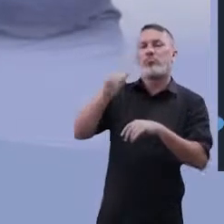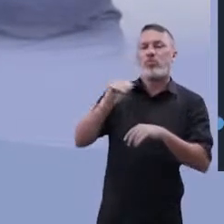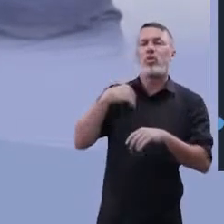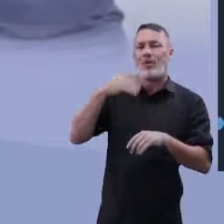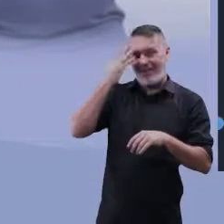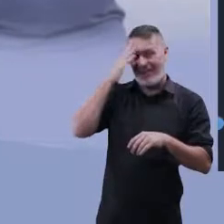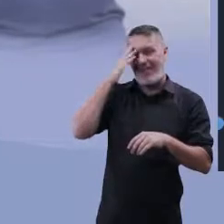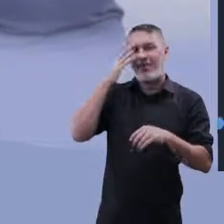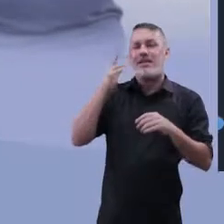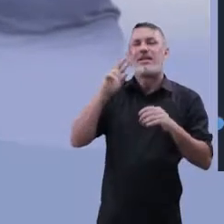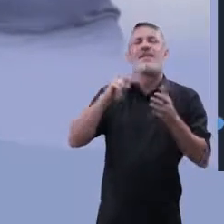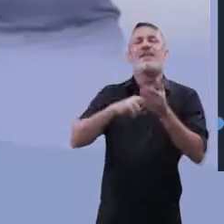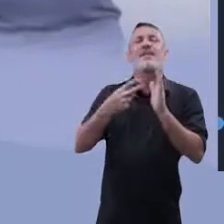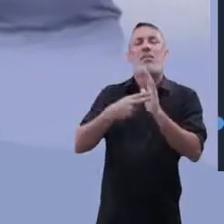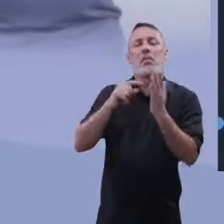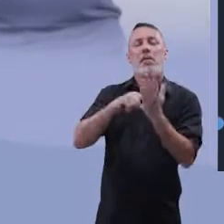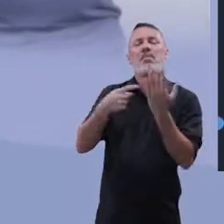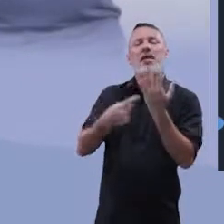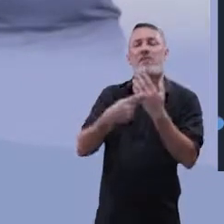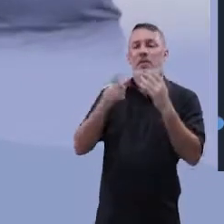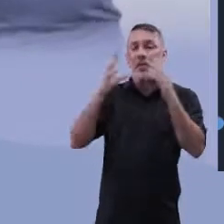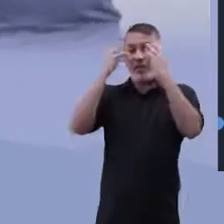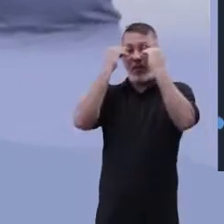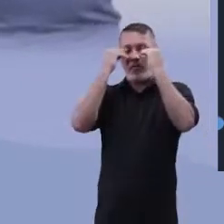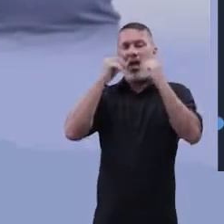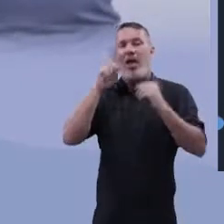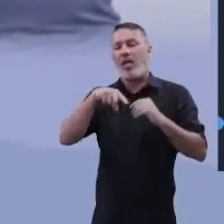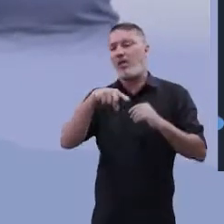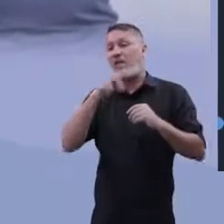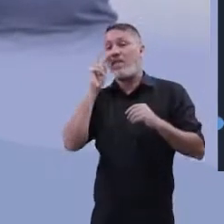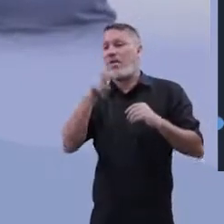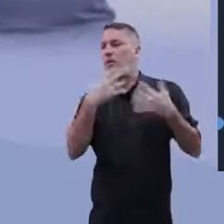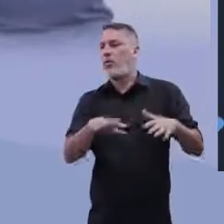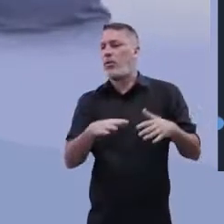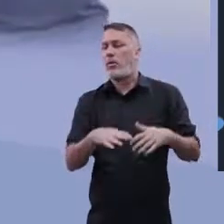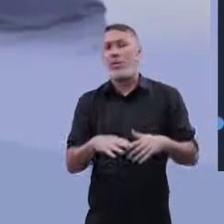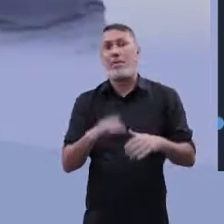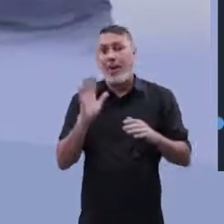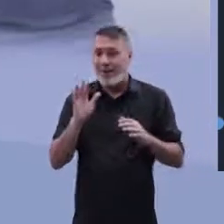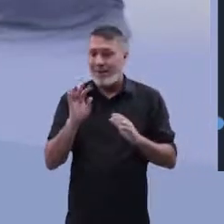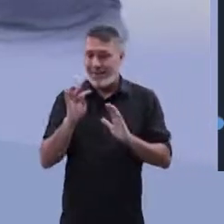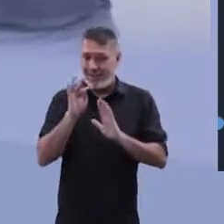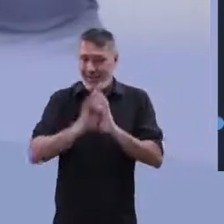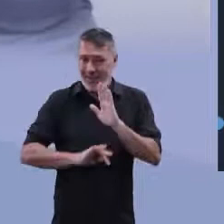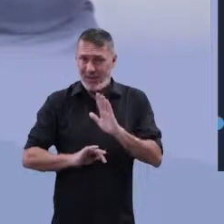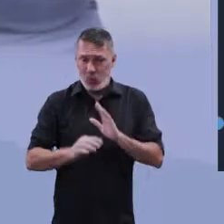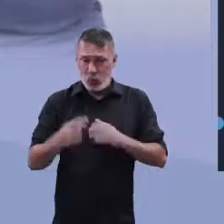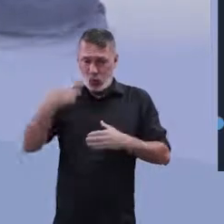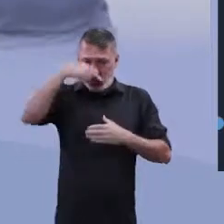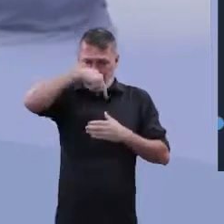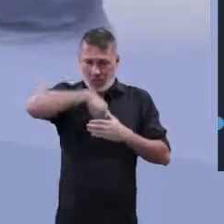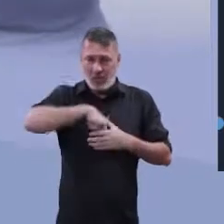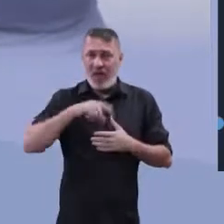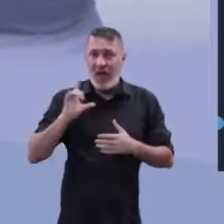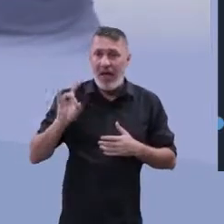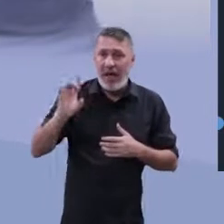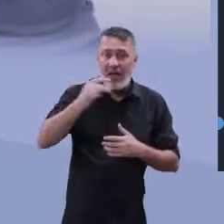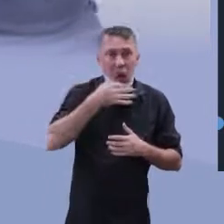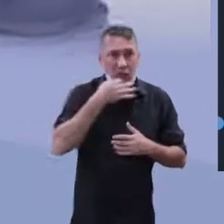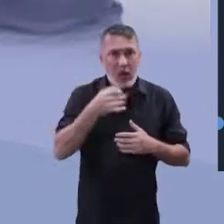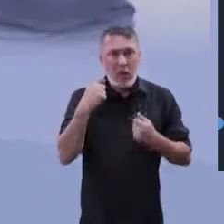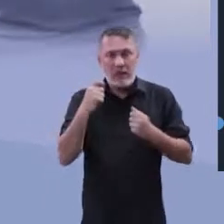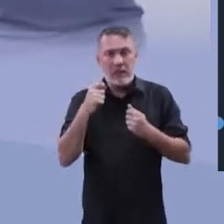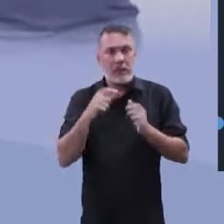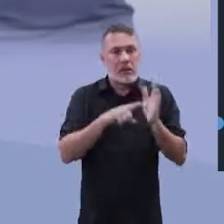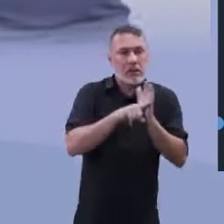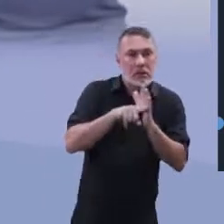que fica, né, travado ali. Lembra que eu falei com vocês? O texto não é subjetivo, o texto não é conotativo, é